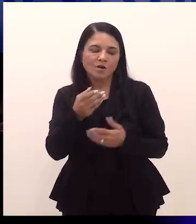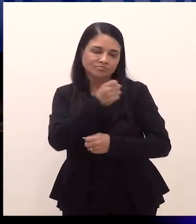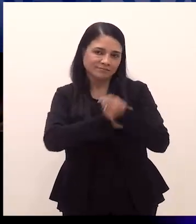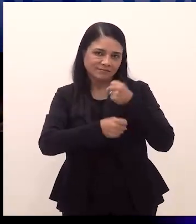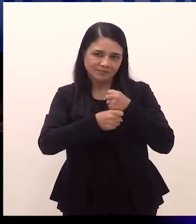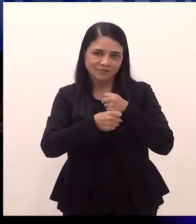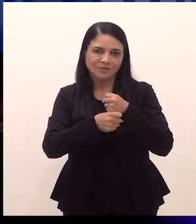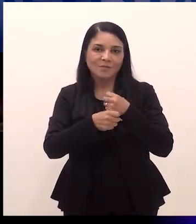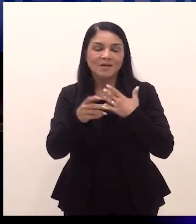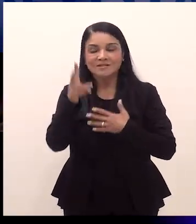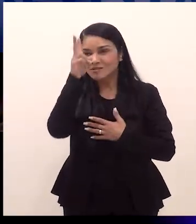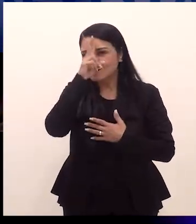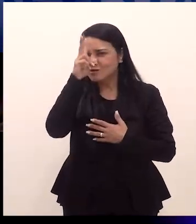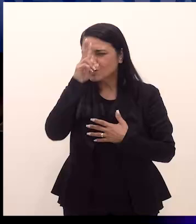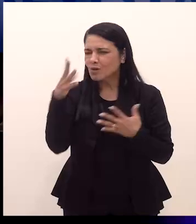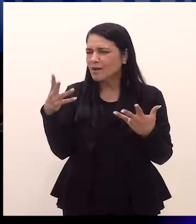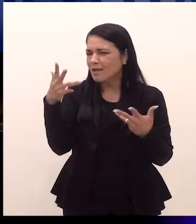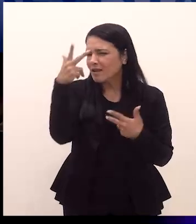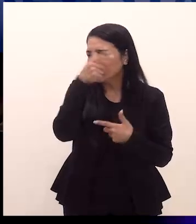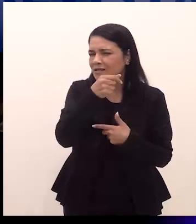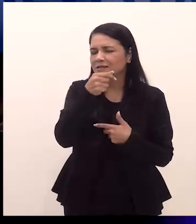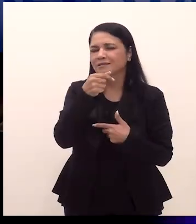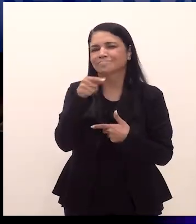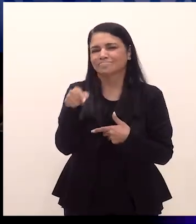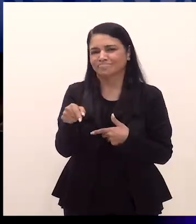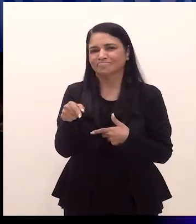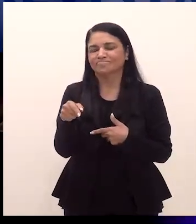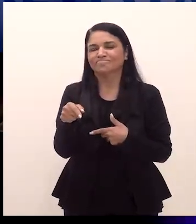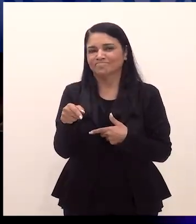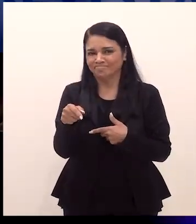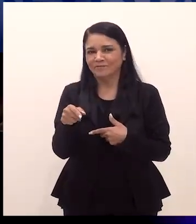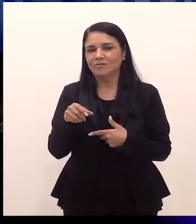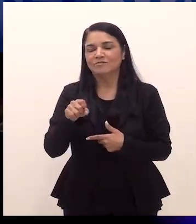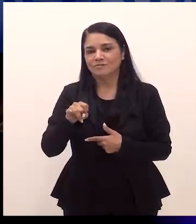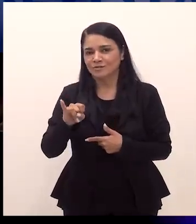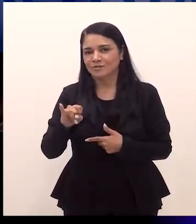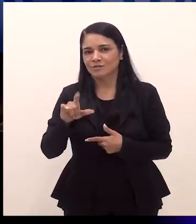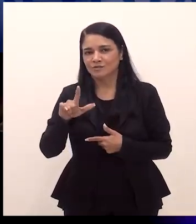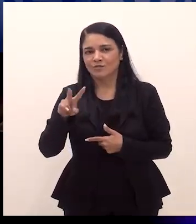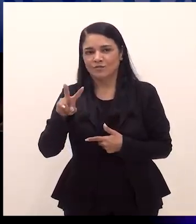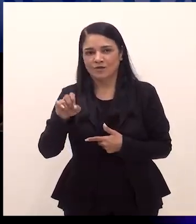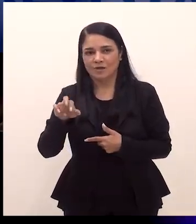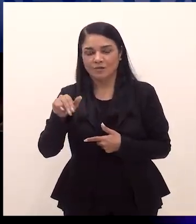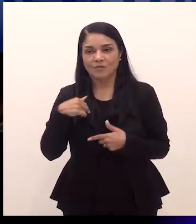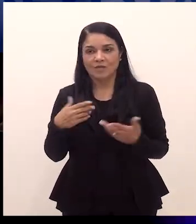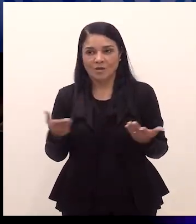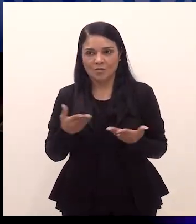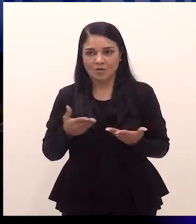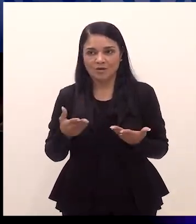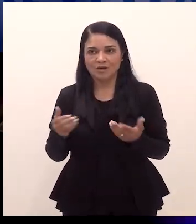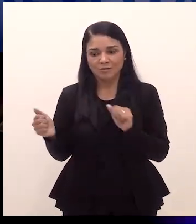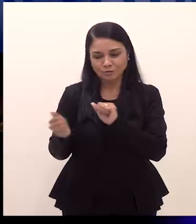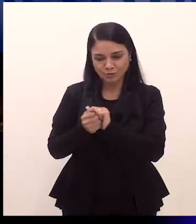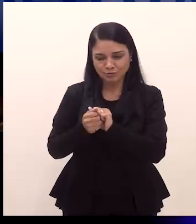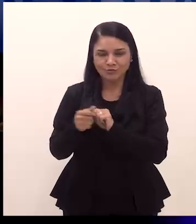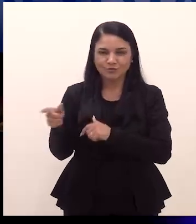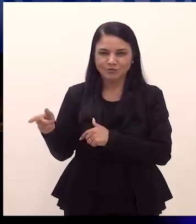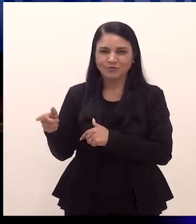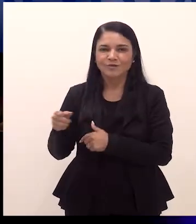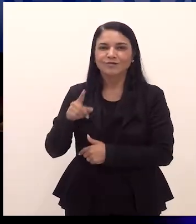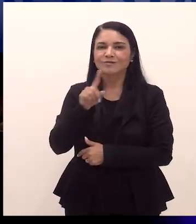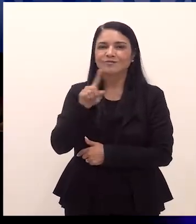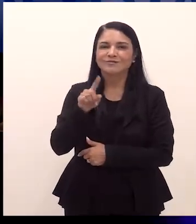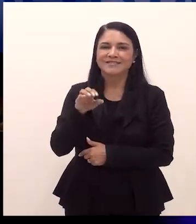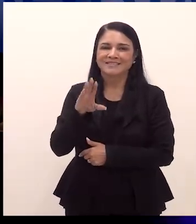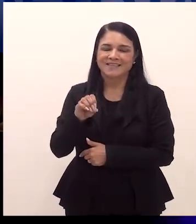ele faleceu no ano passado, mas deixou uma história muito bonita, uma discografia linda com o Silvério. E agora eu sou o Zé da Nova, ali do